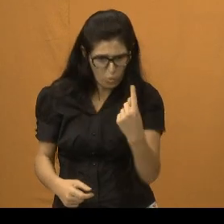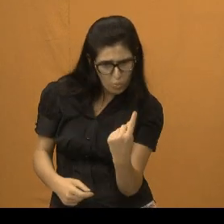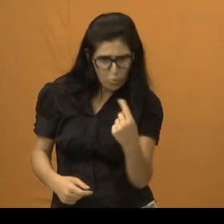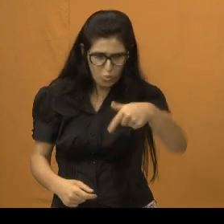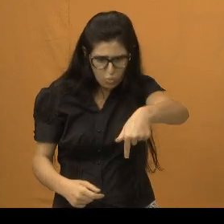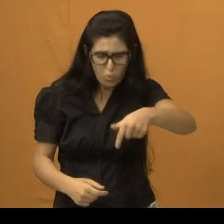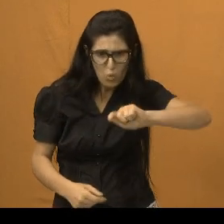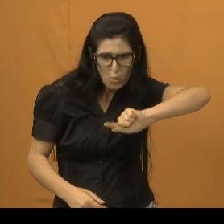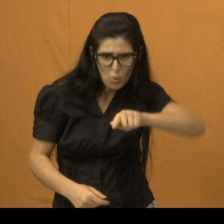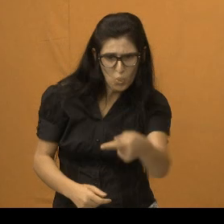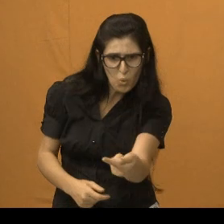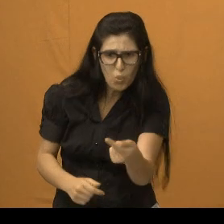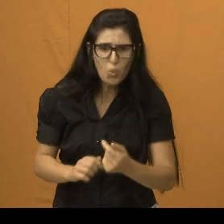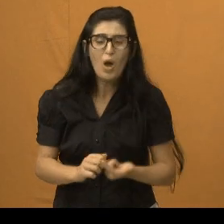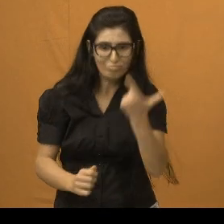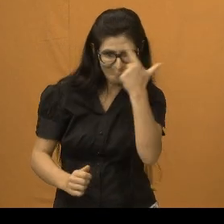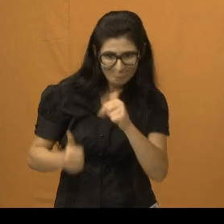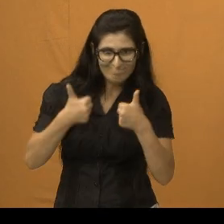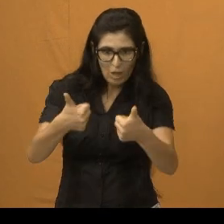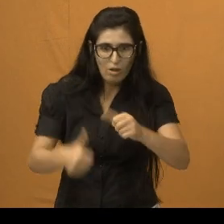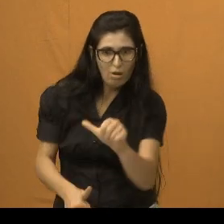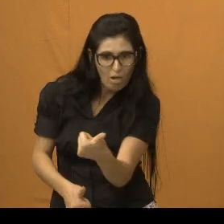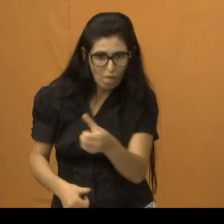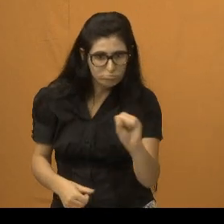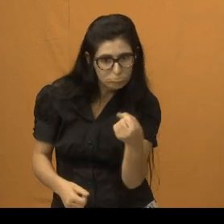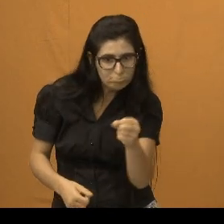61.217.000, na qual foi realizado